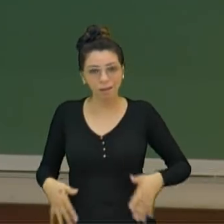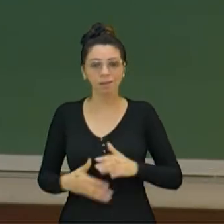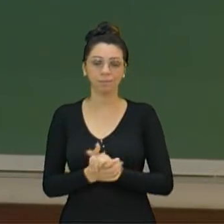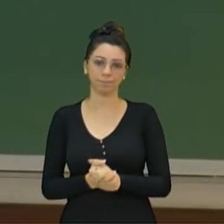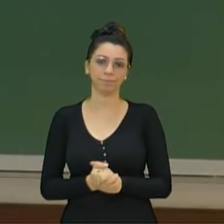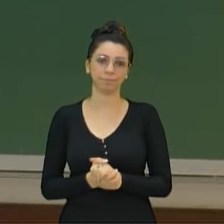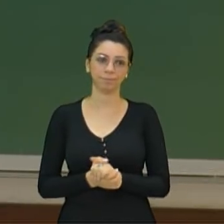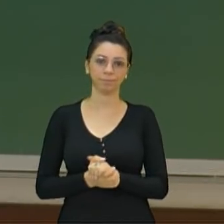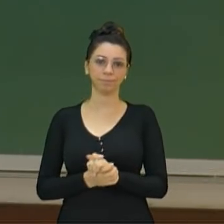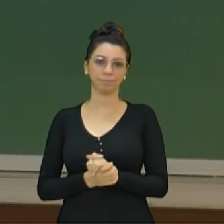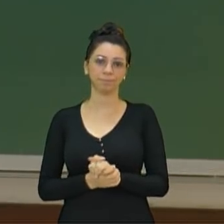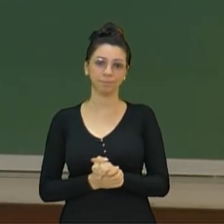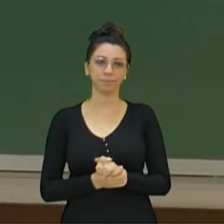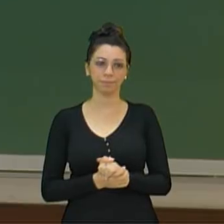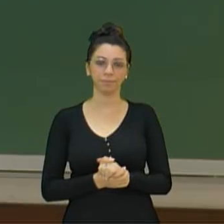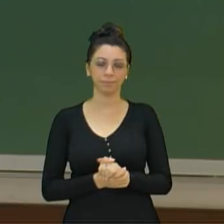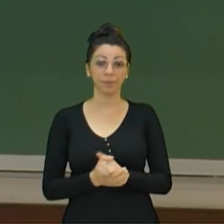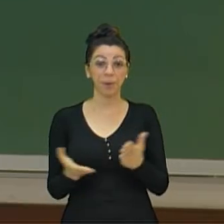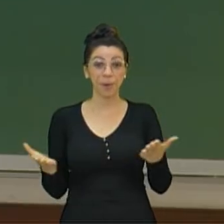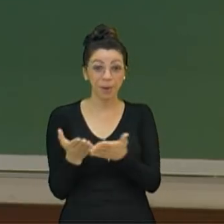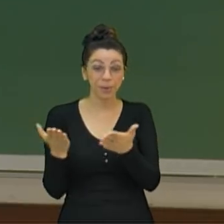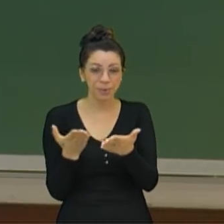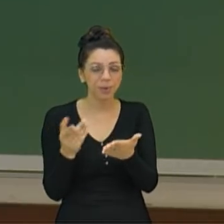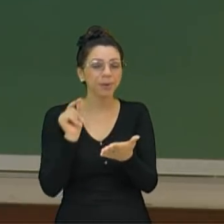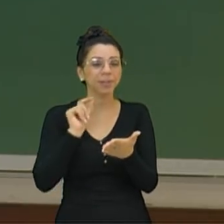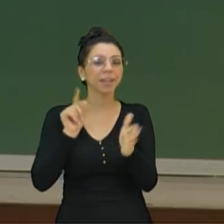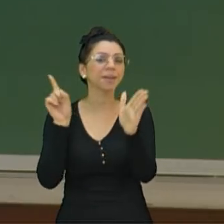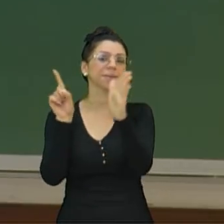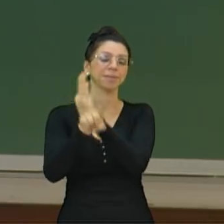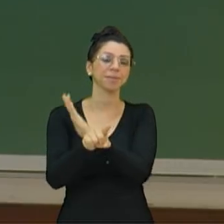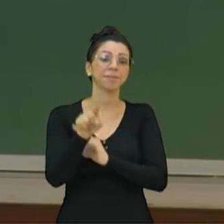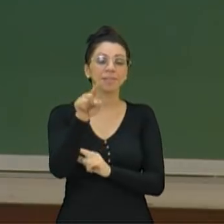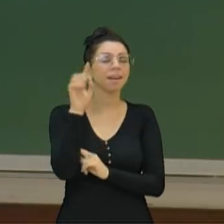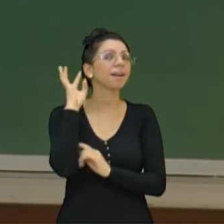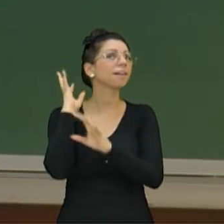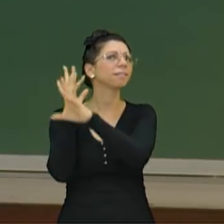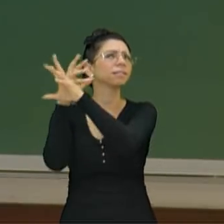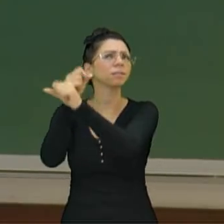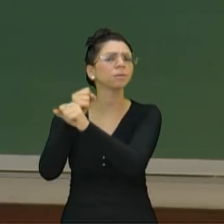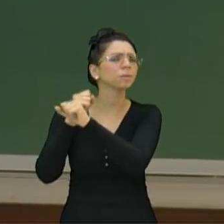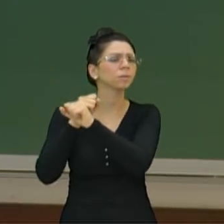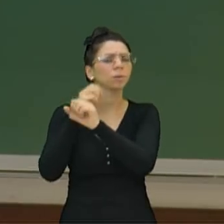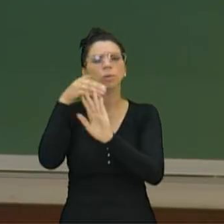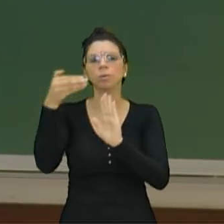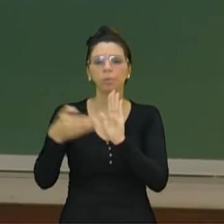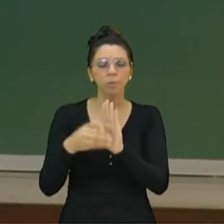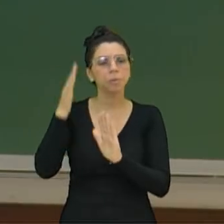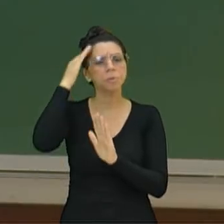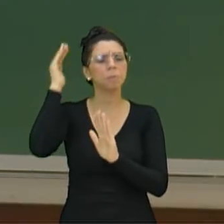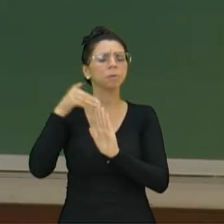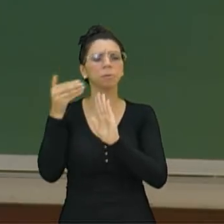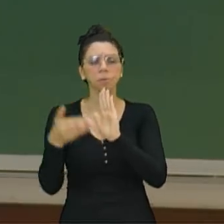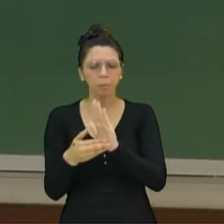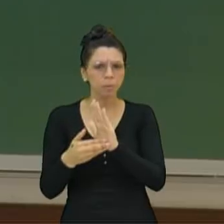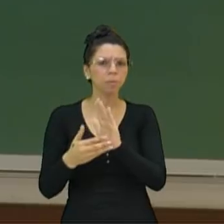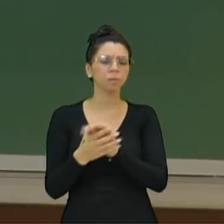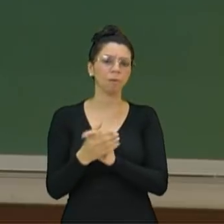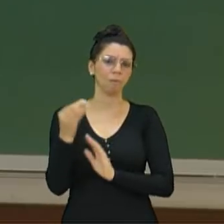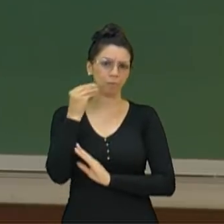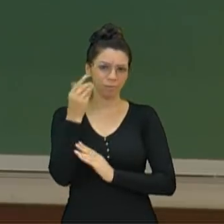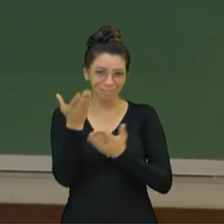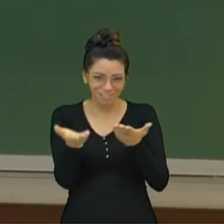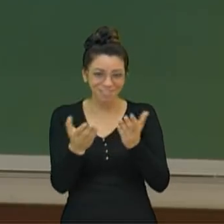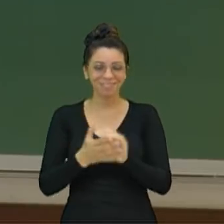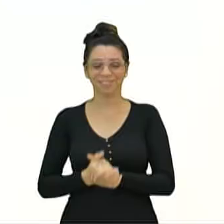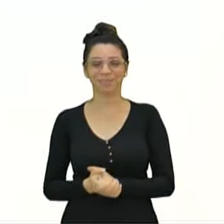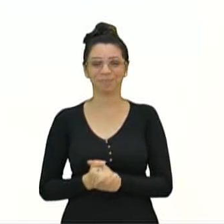Com certeza! Então vamos para o nosso quiz. Se você lembra tudo, se você sabe de tudo, eu quero testar você.